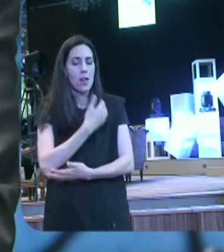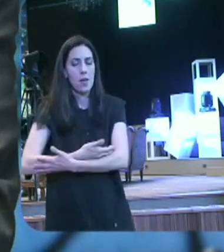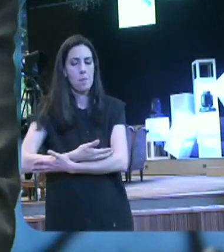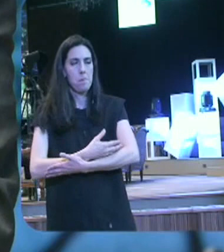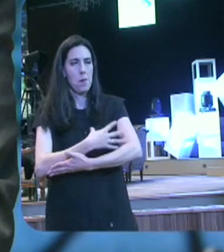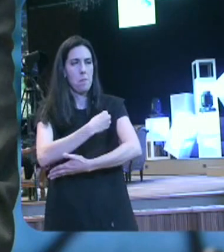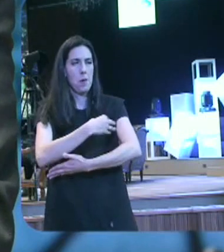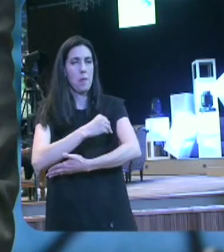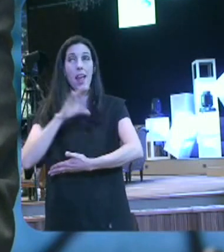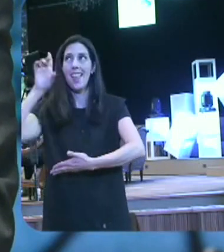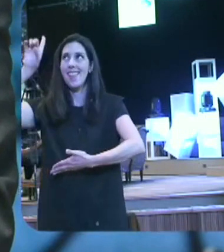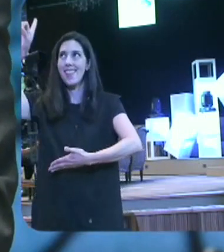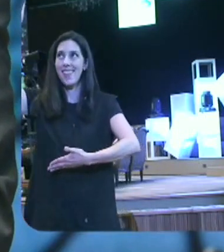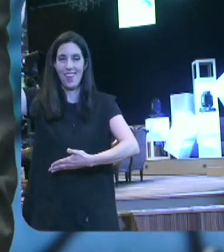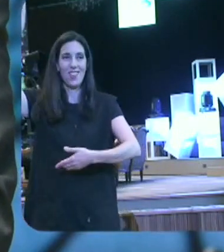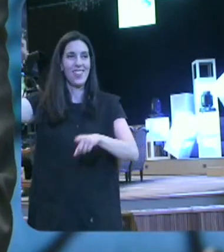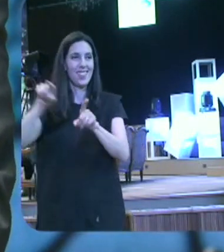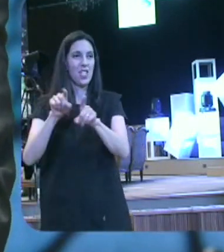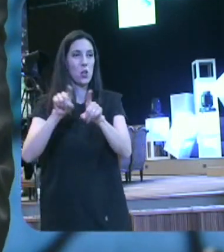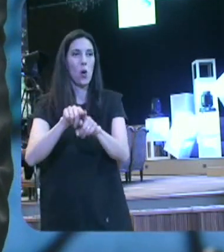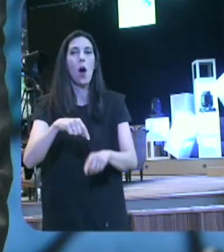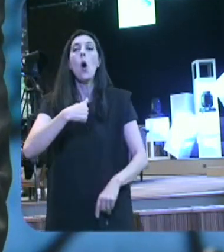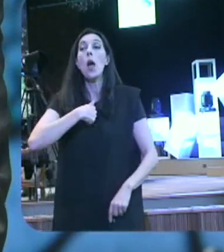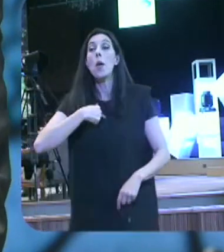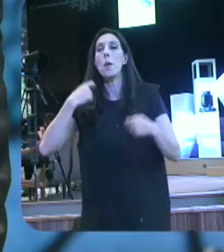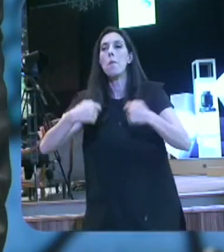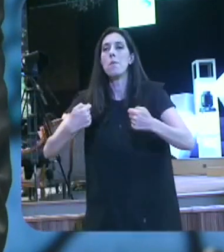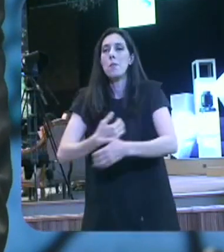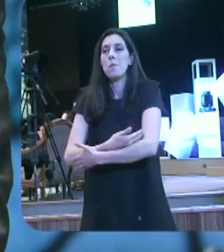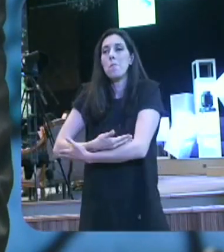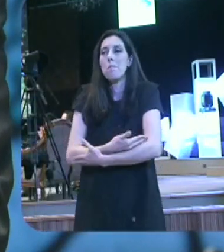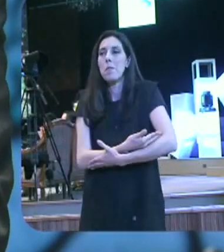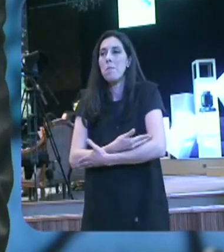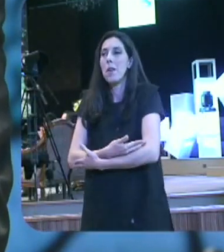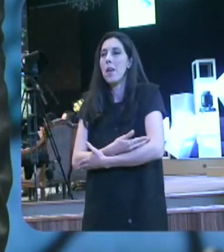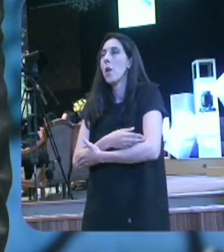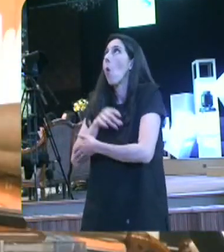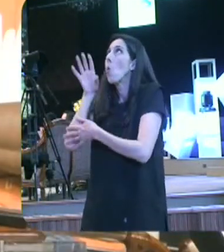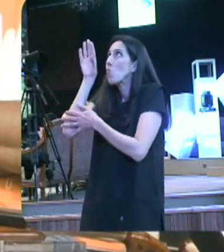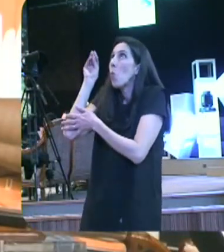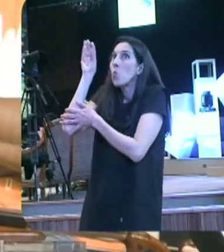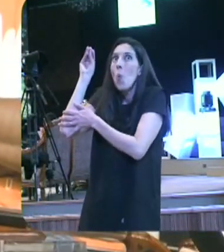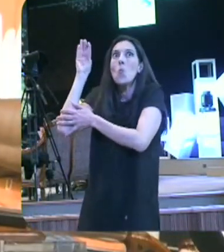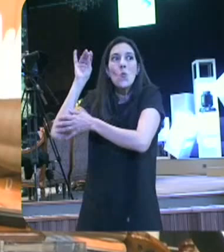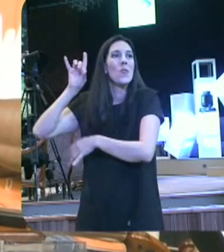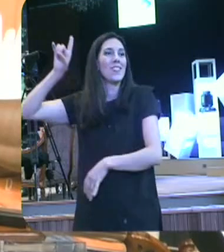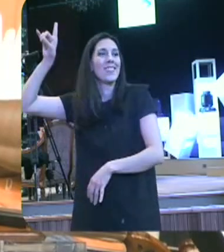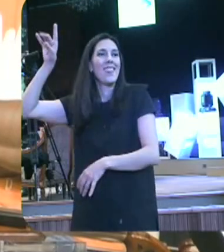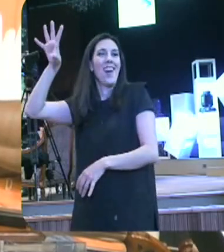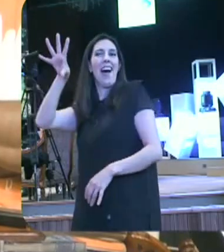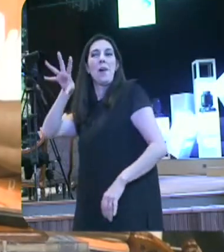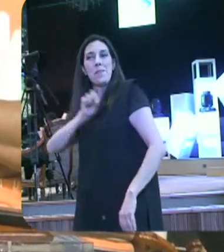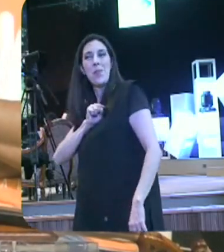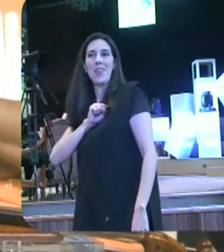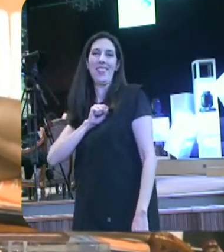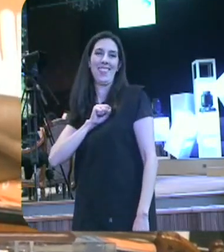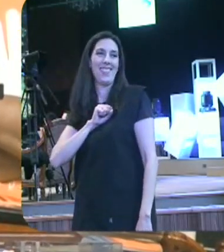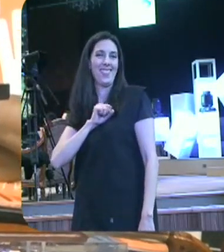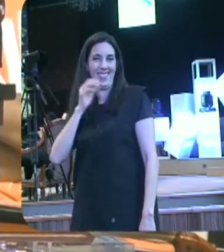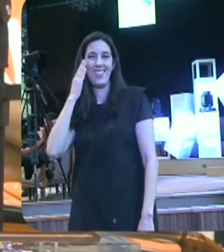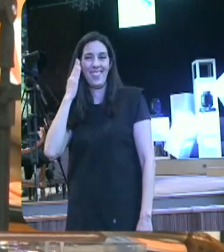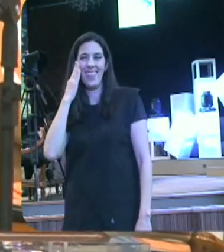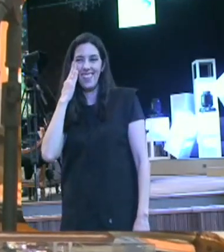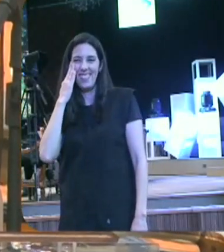meu amor. E desfrute também das batidas do meu coração aceleradas para